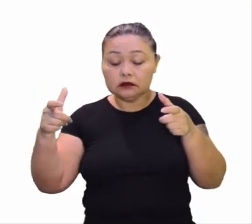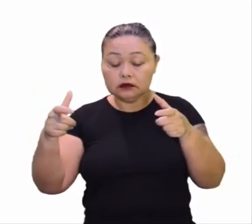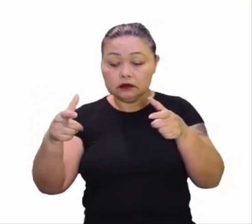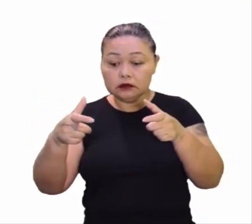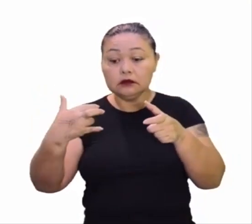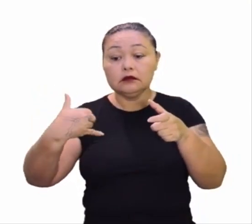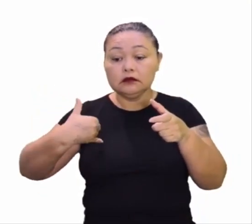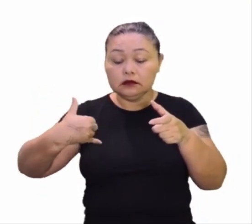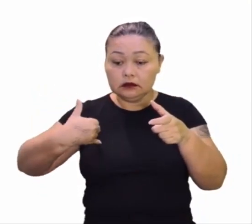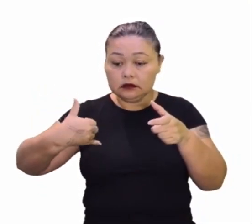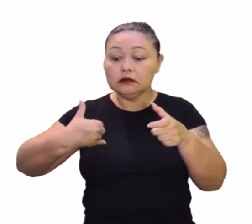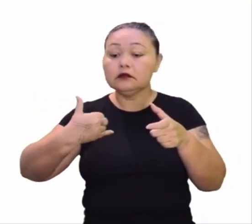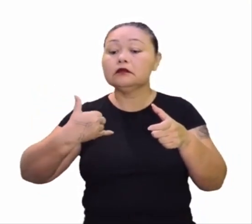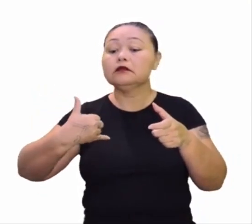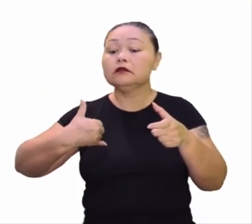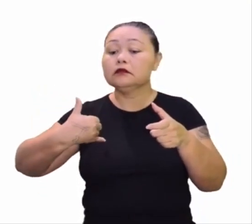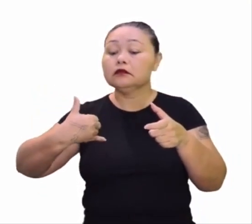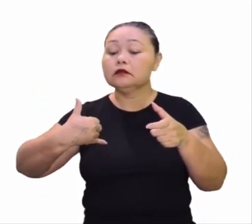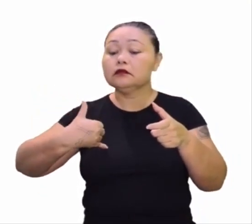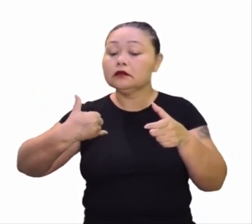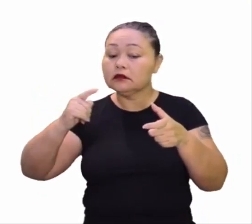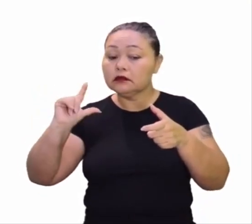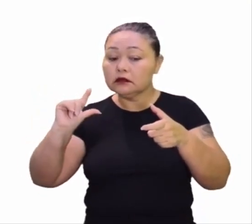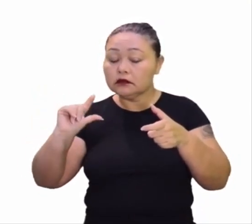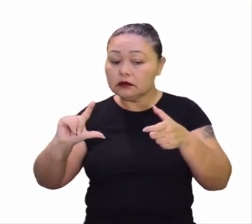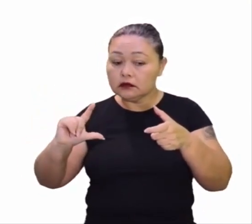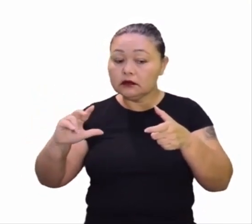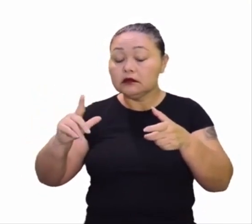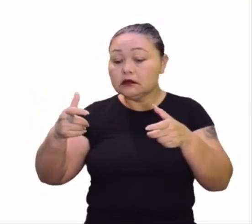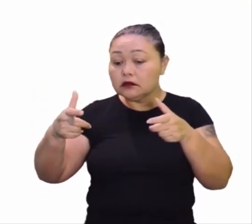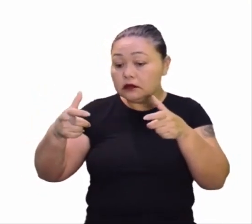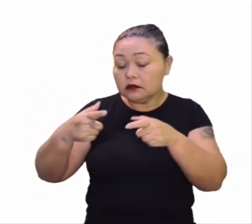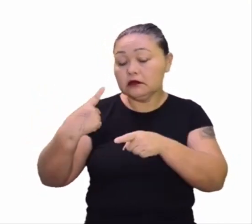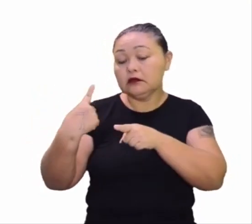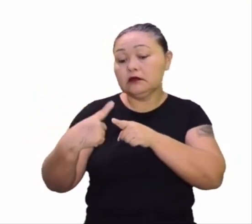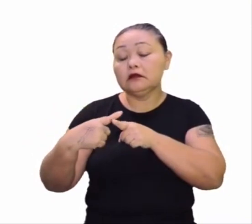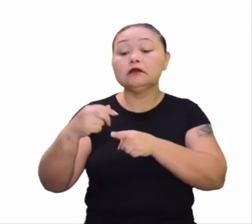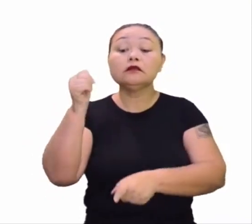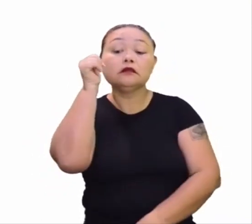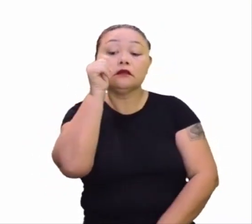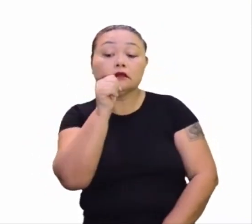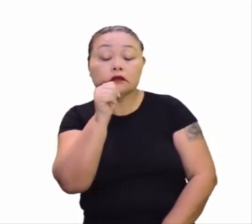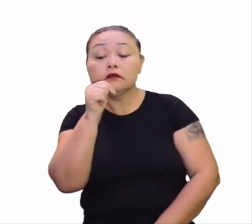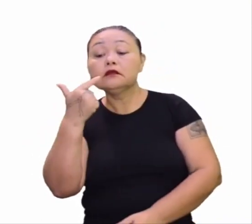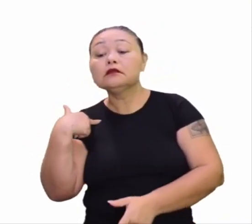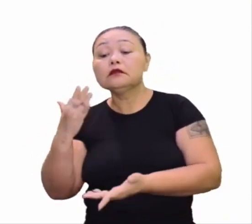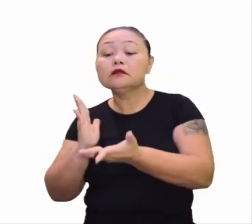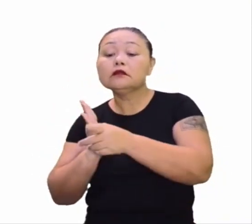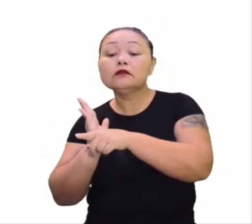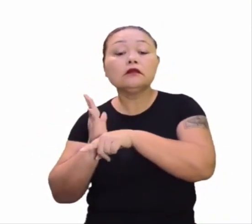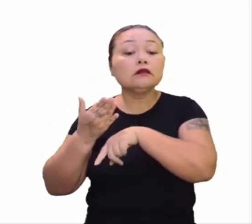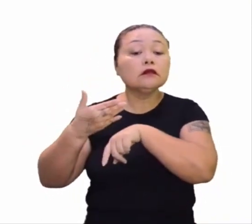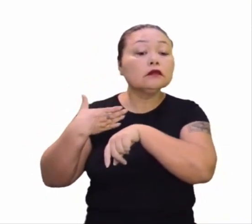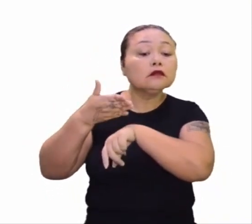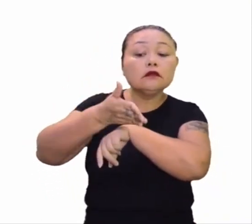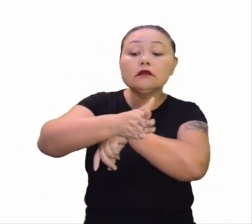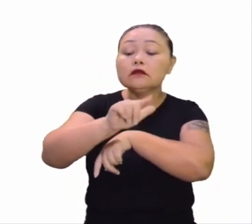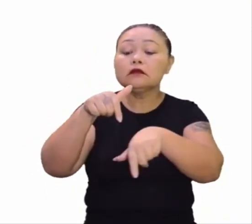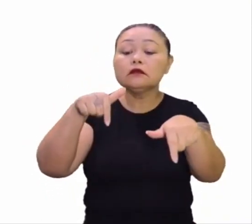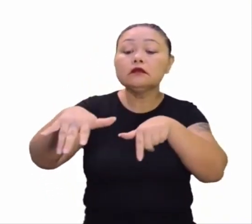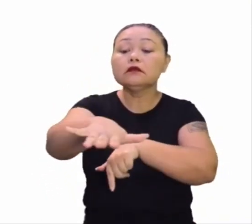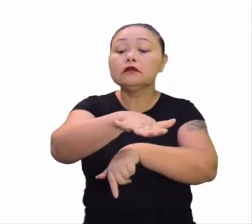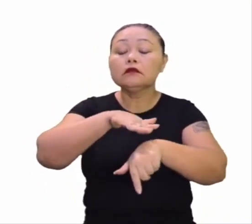ficar menor, ela vai ficar mais fina, mais estreita. Por quê? Porque a mulher no mercado de trabalho, muito bem.